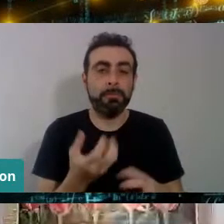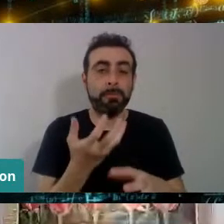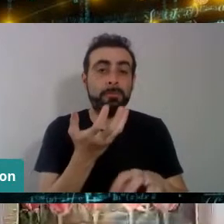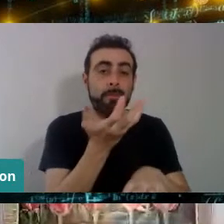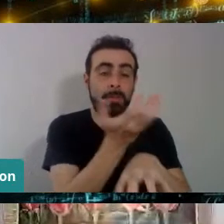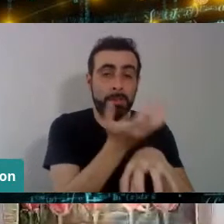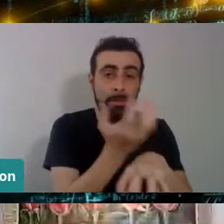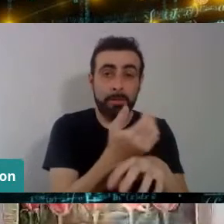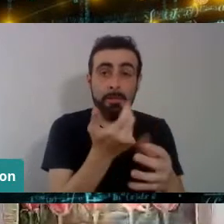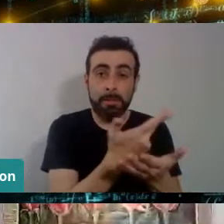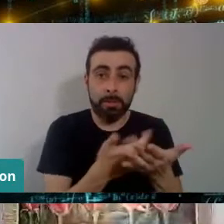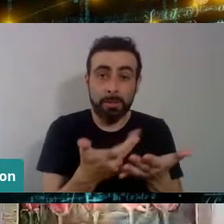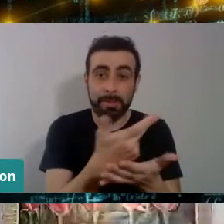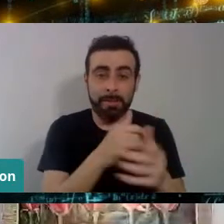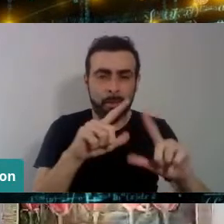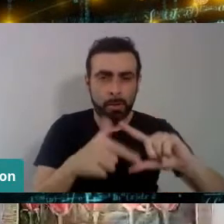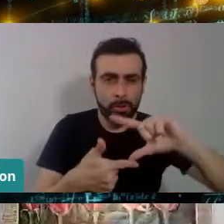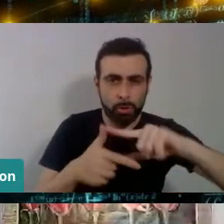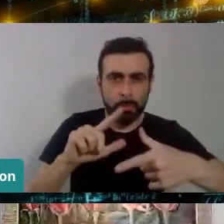geométrico do Guido.